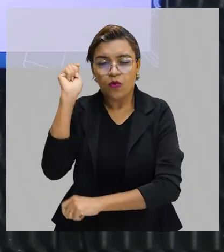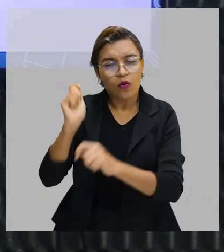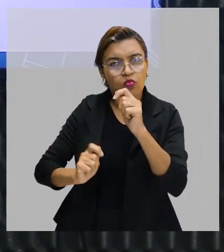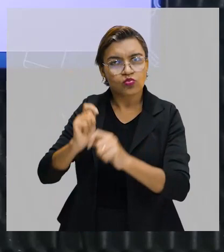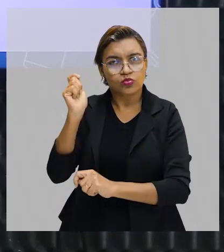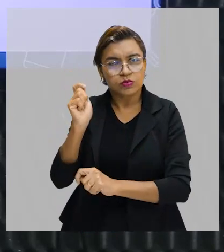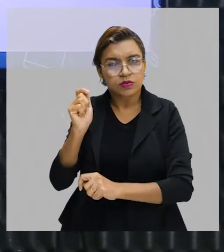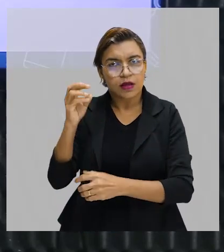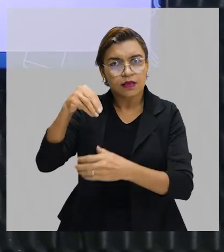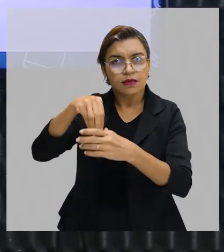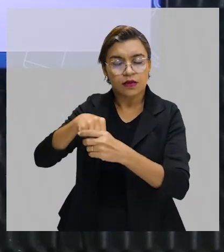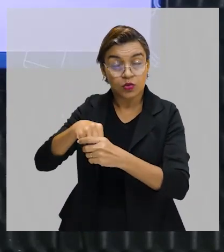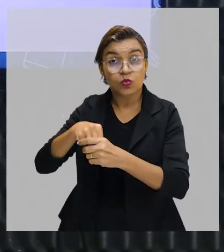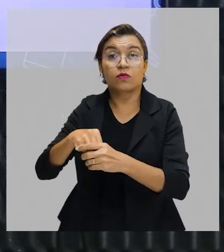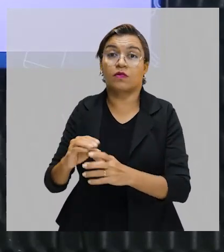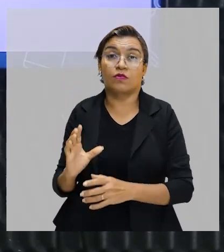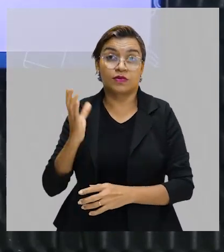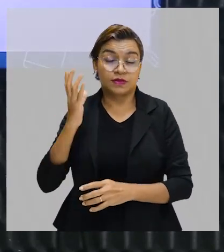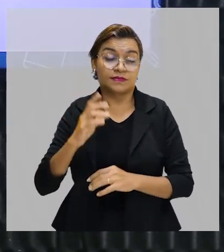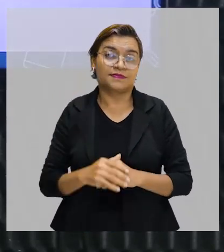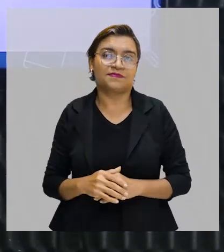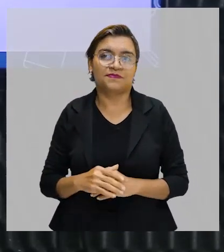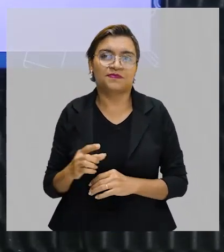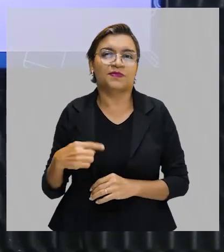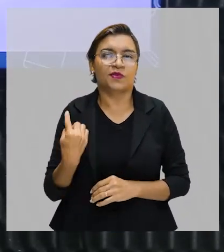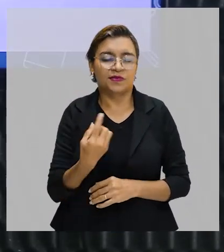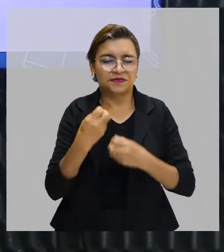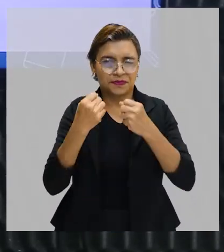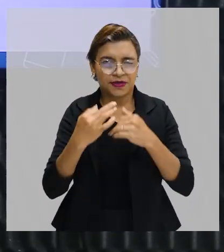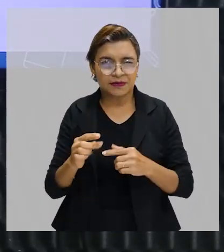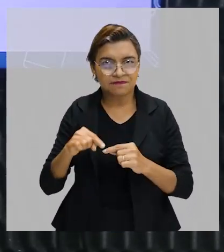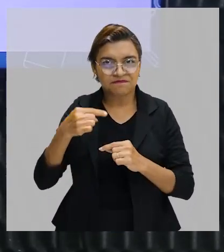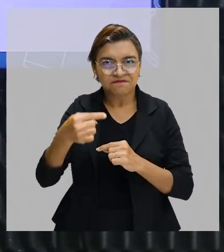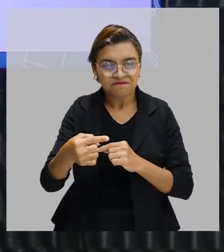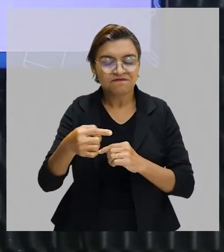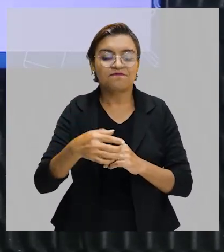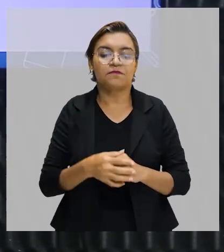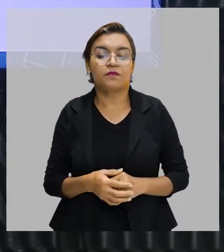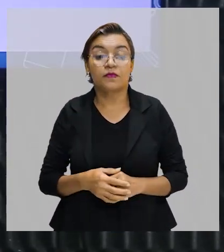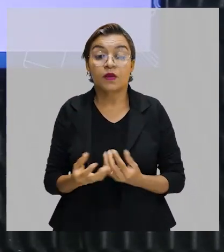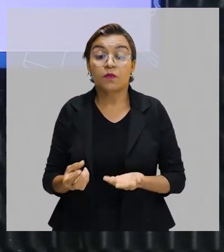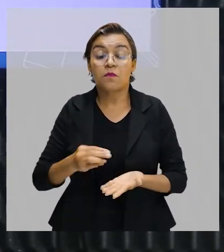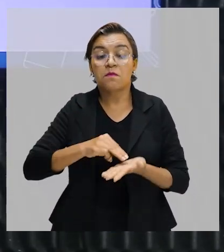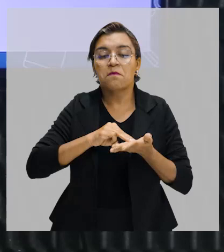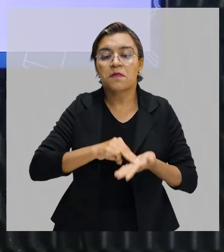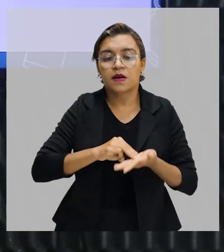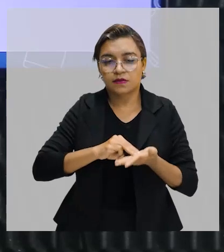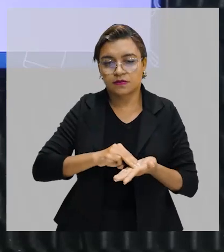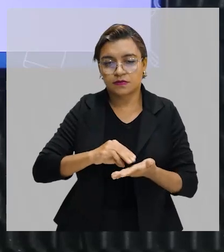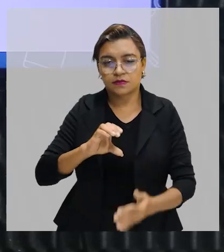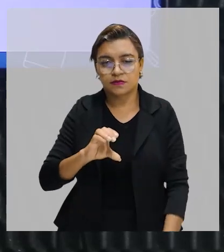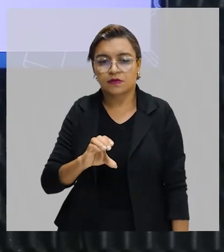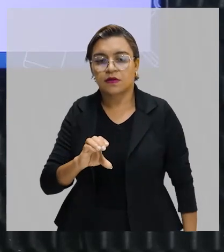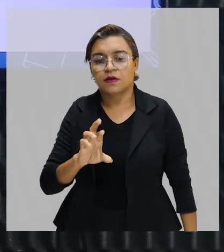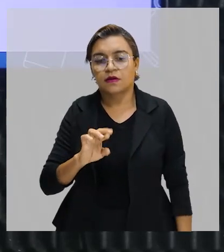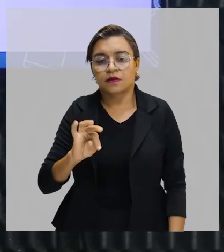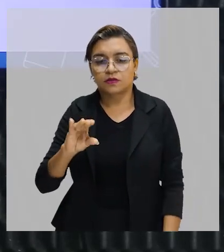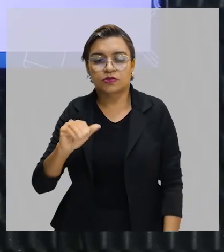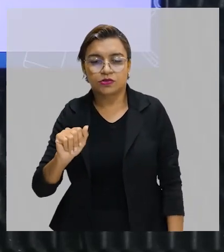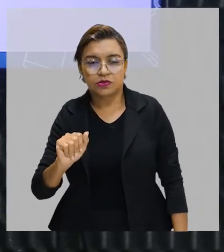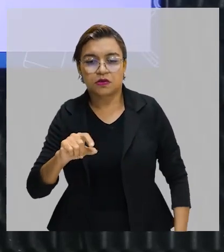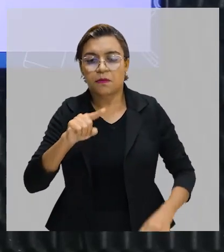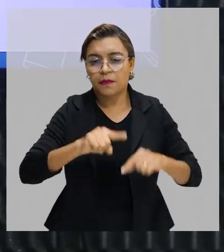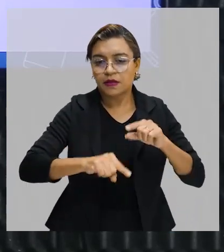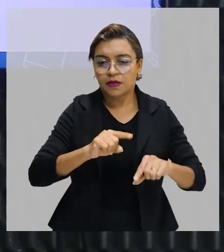exemplo. Certo? Nós vamos falar já já. Bom, então a massa crítica de um material